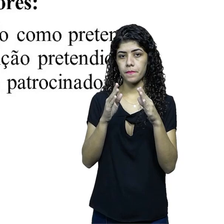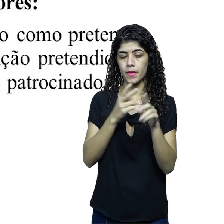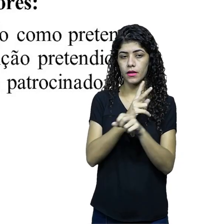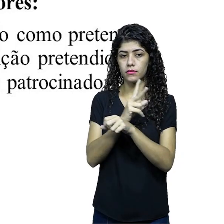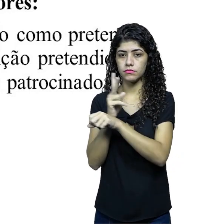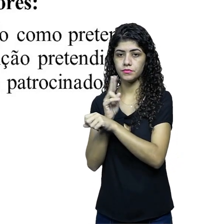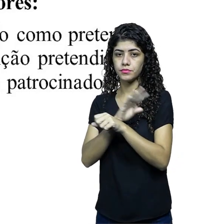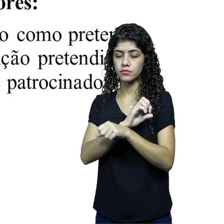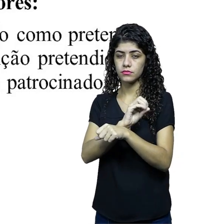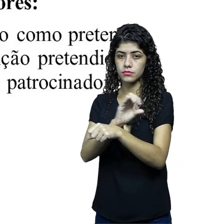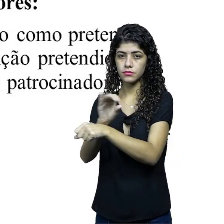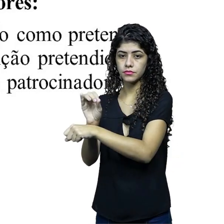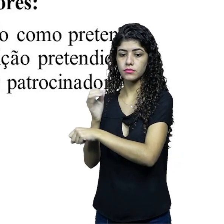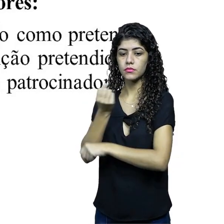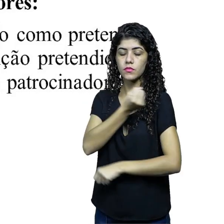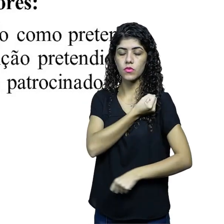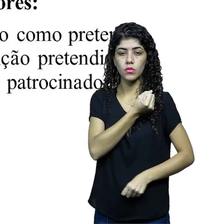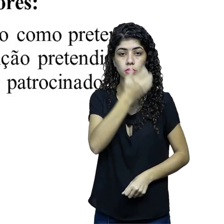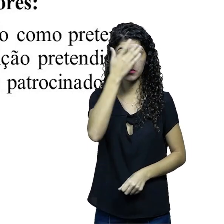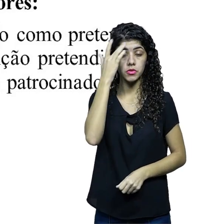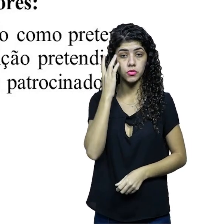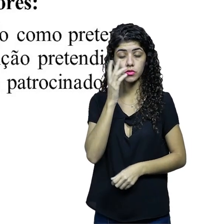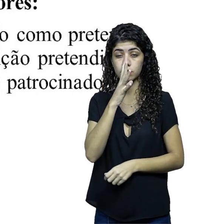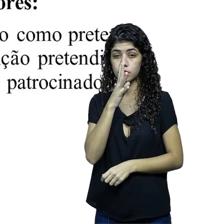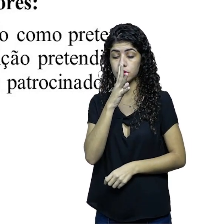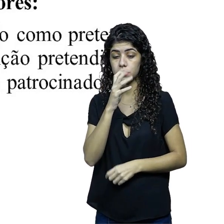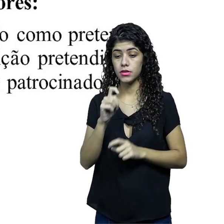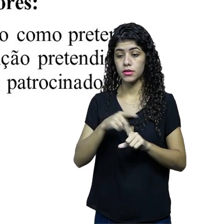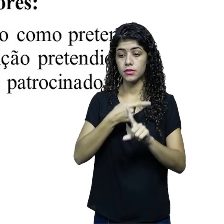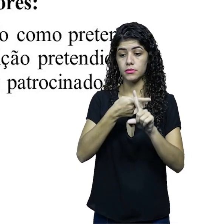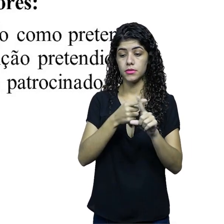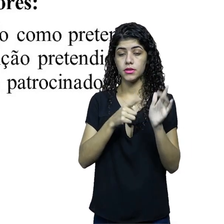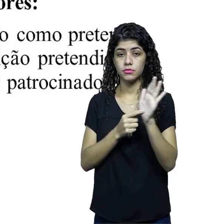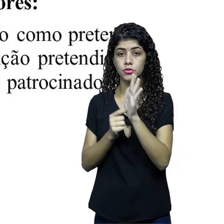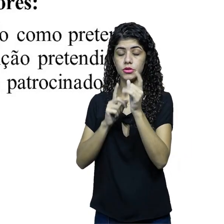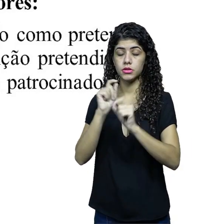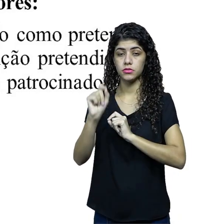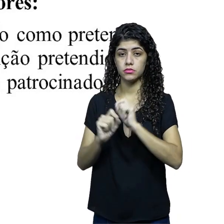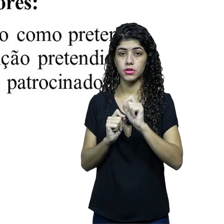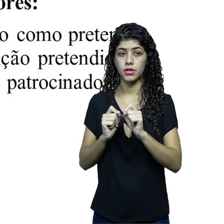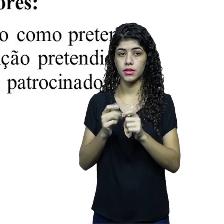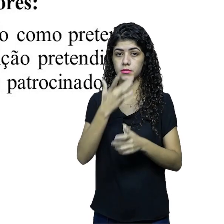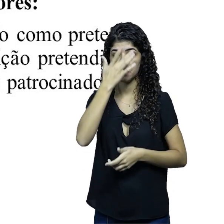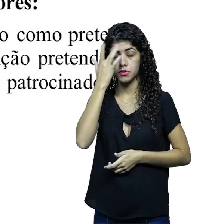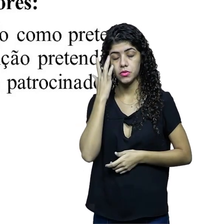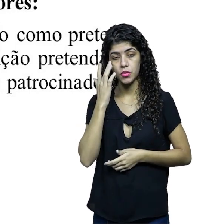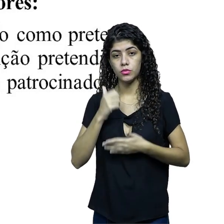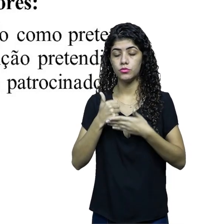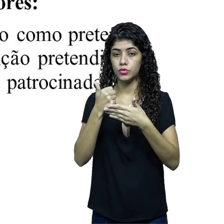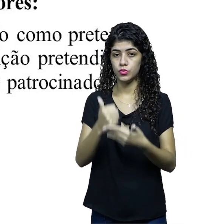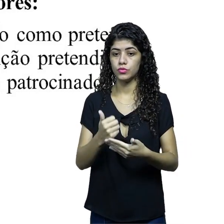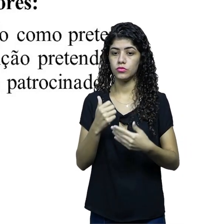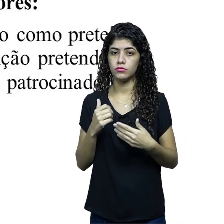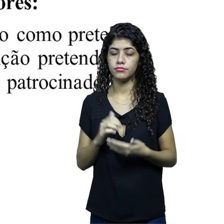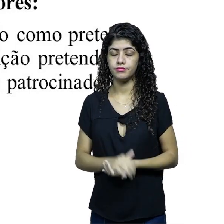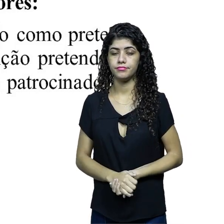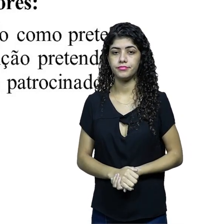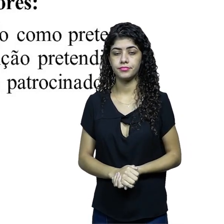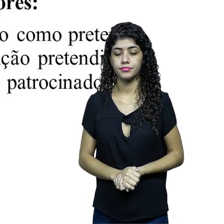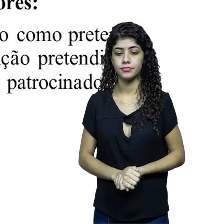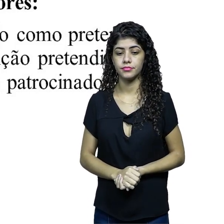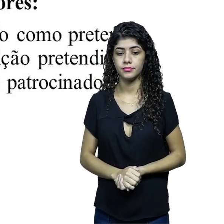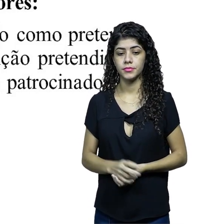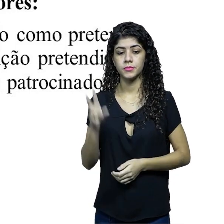Janelas de exibição, mais número potencial de espectadores, mais apresentar os patrocinadores